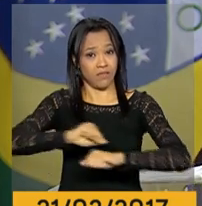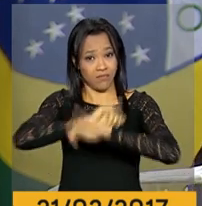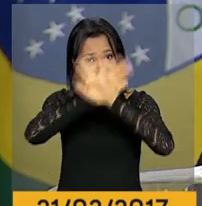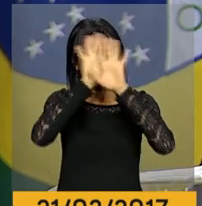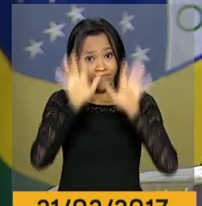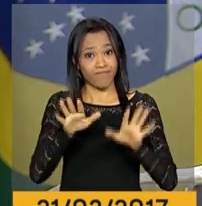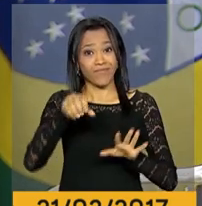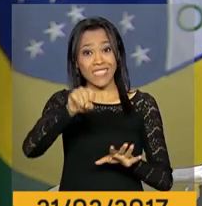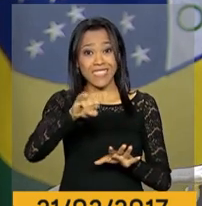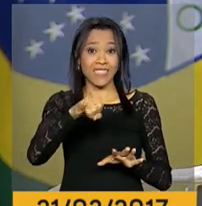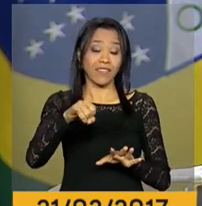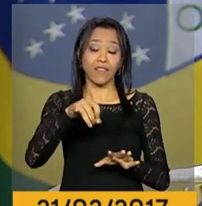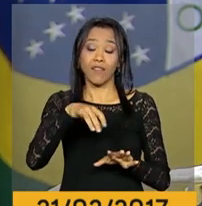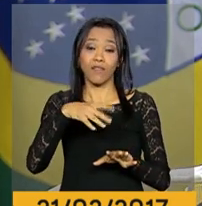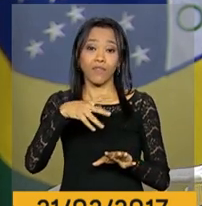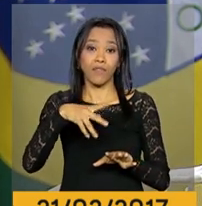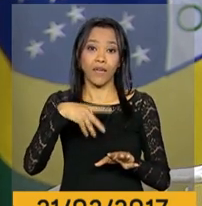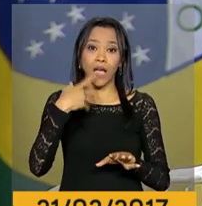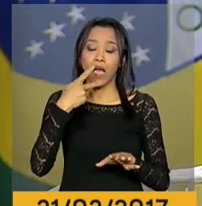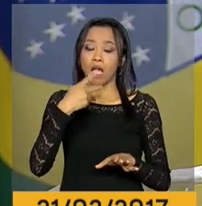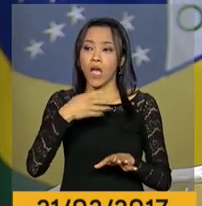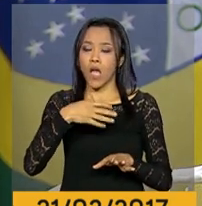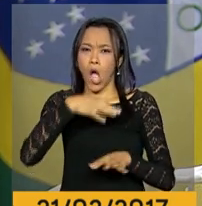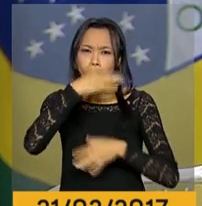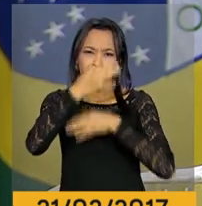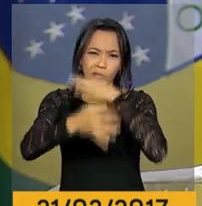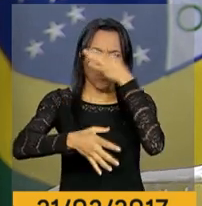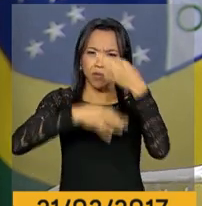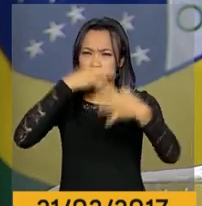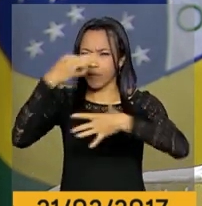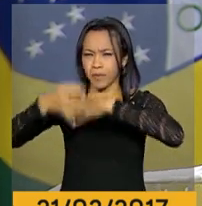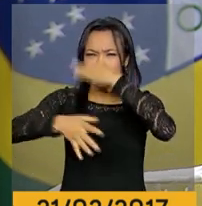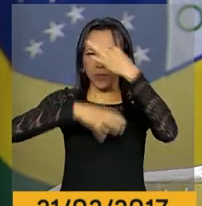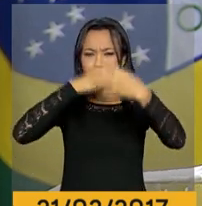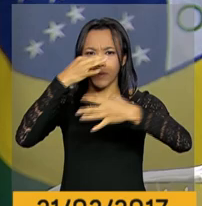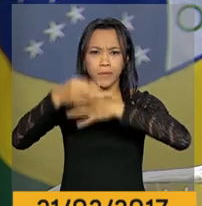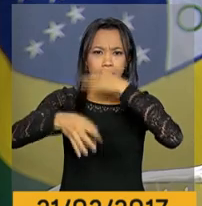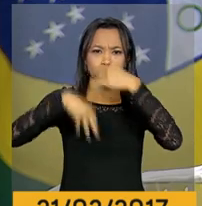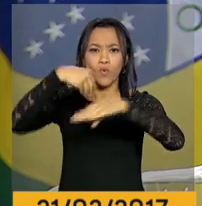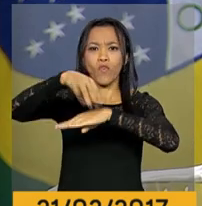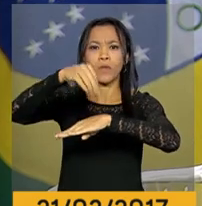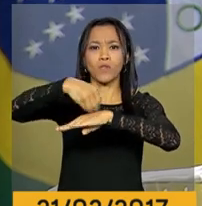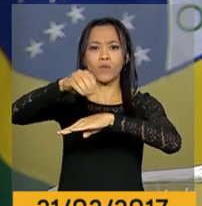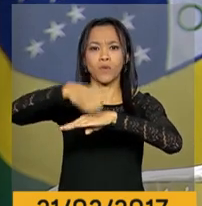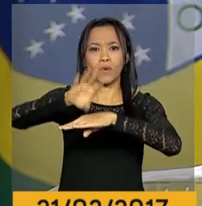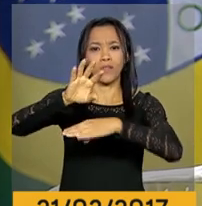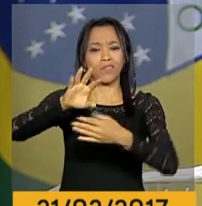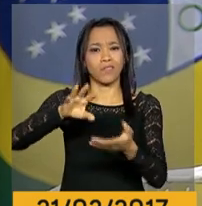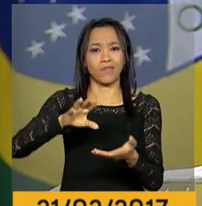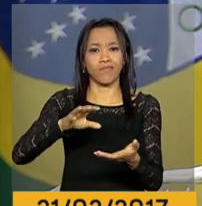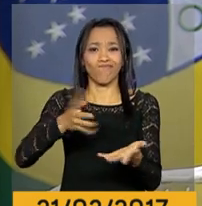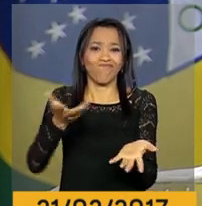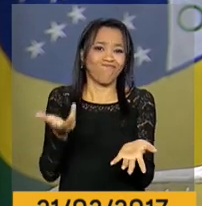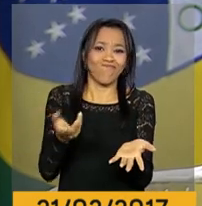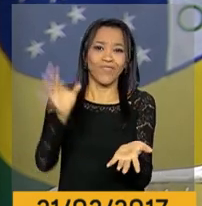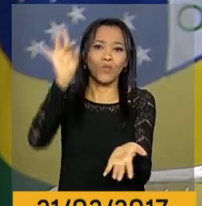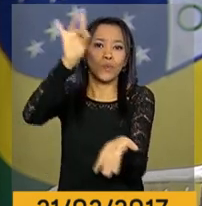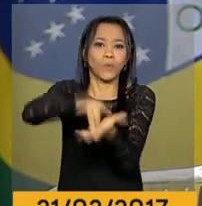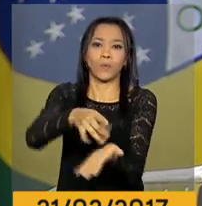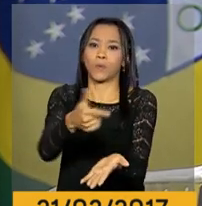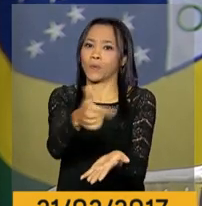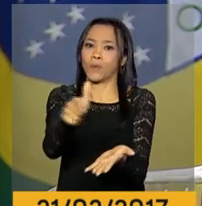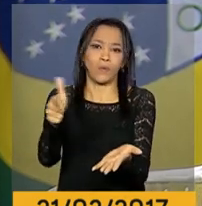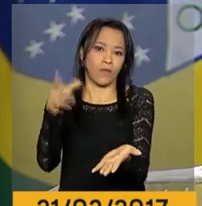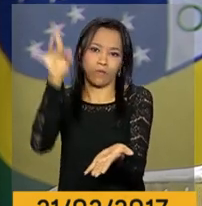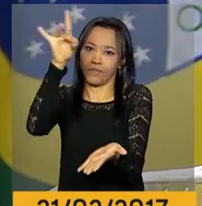sen não começam a a a argumentar com dados equivocados para não dizer eh não verdadeiros né